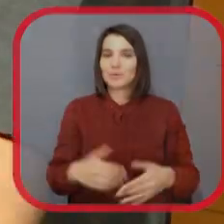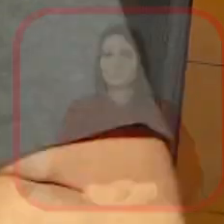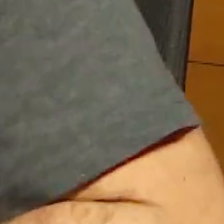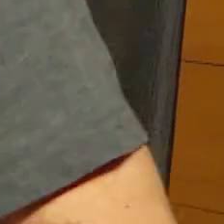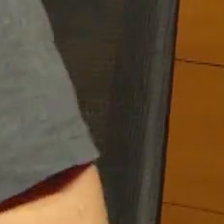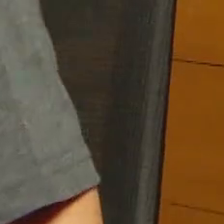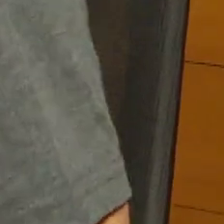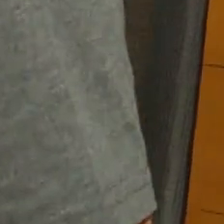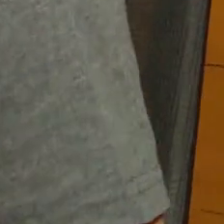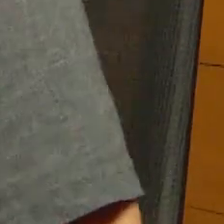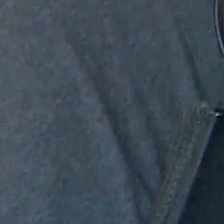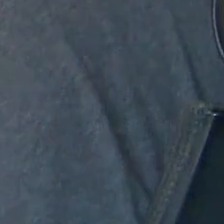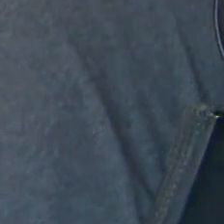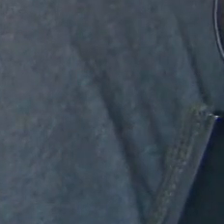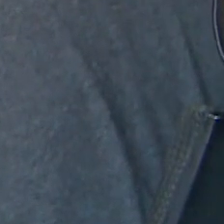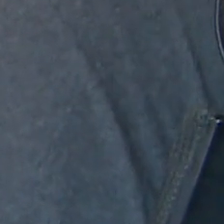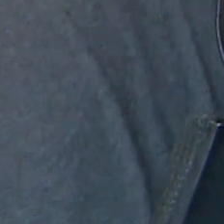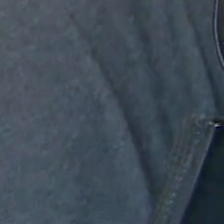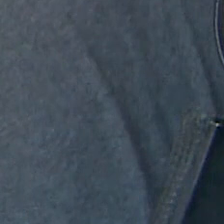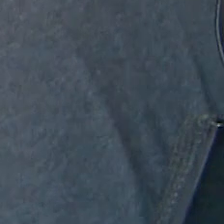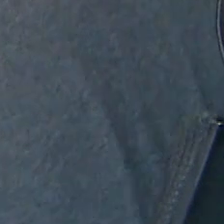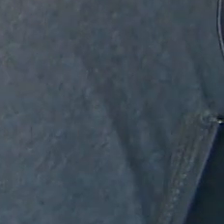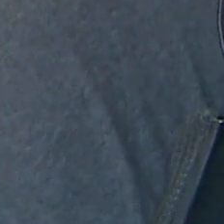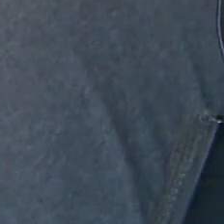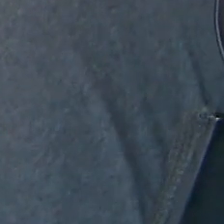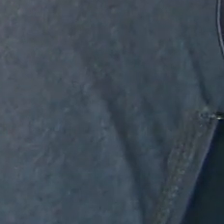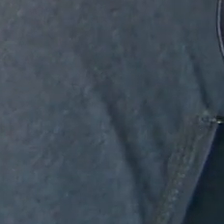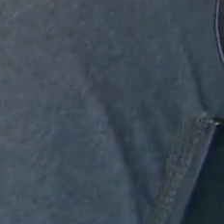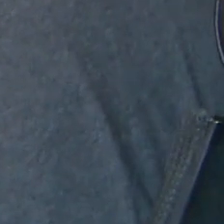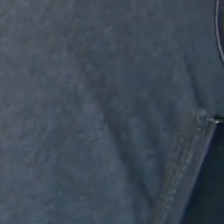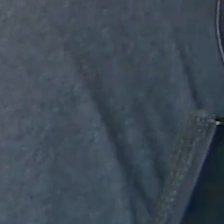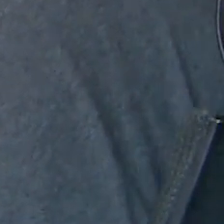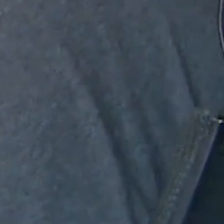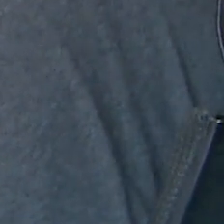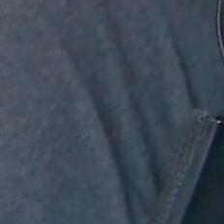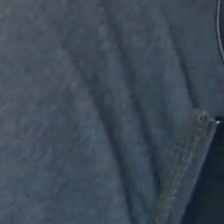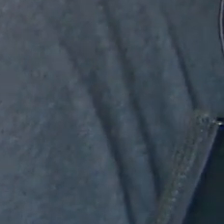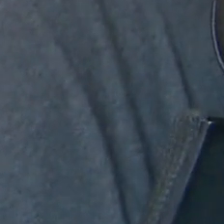nunca. Não se ouve nada, nem plim, nem nada. Só tem, por acaso este